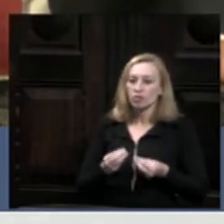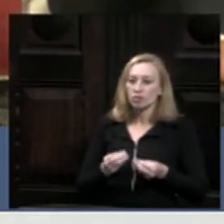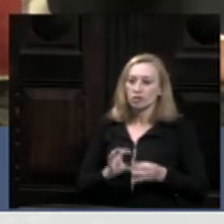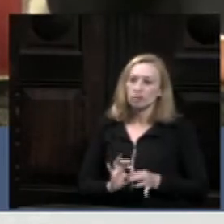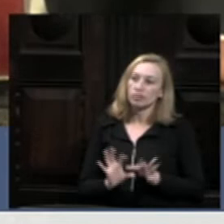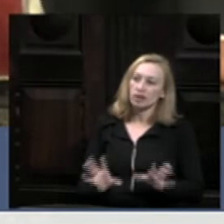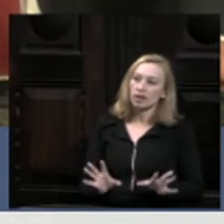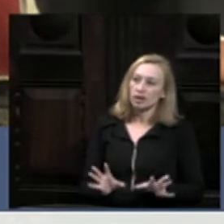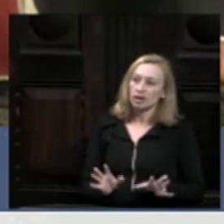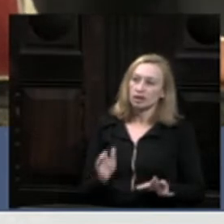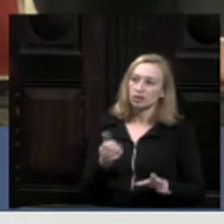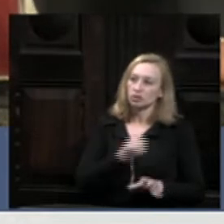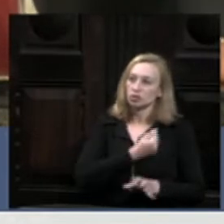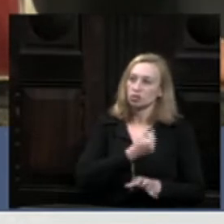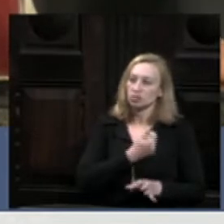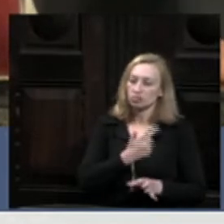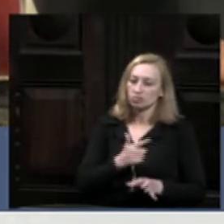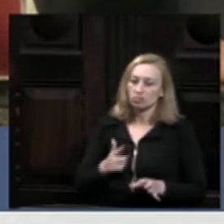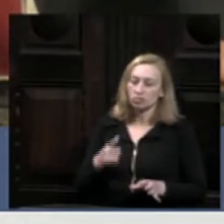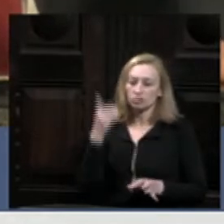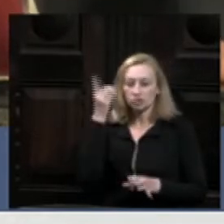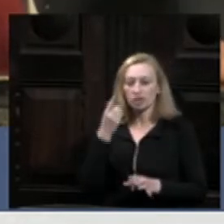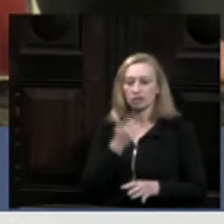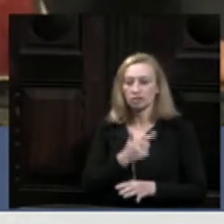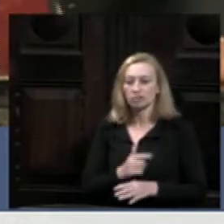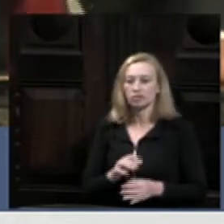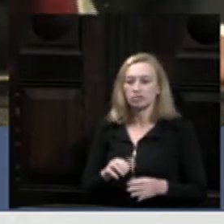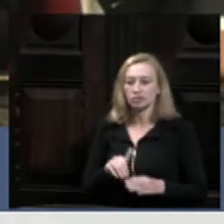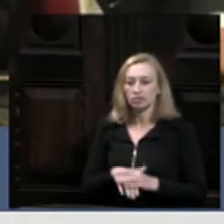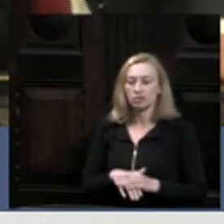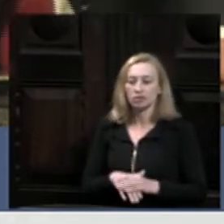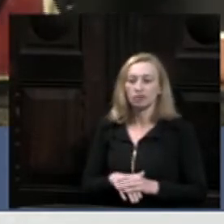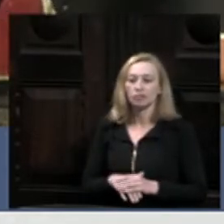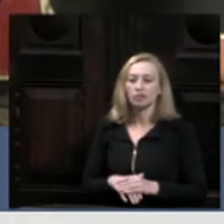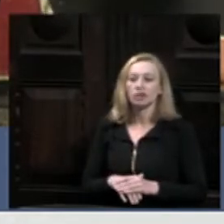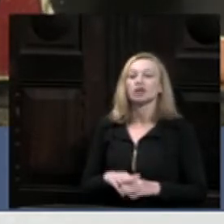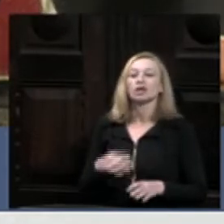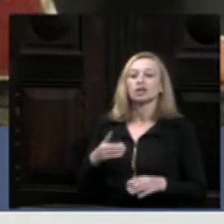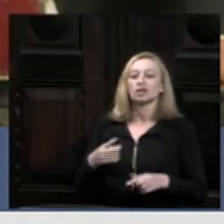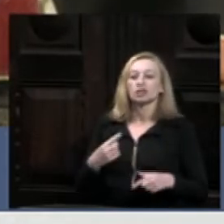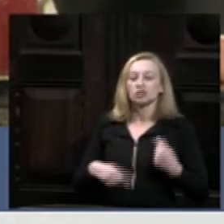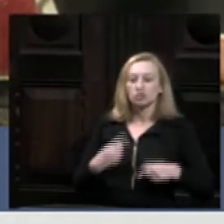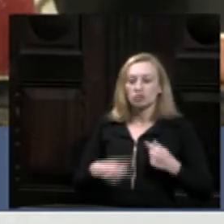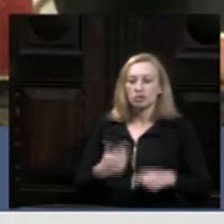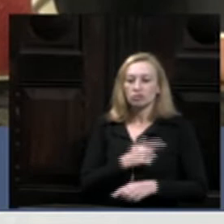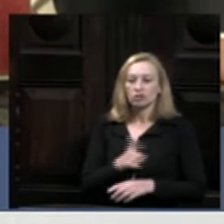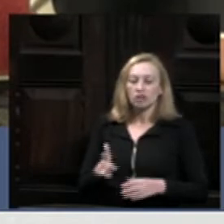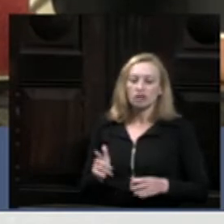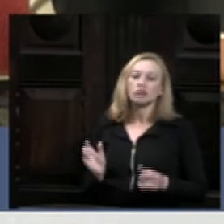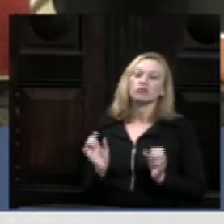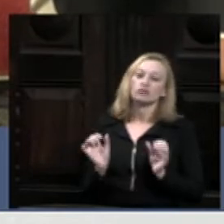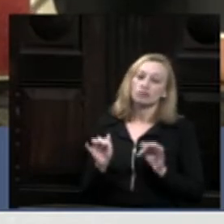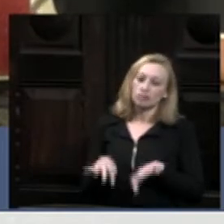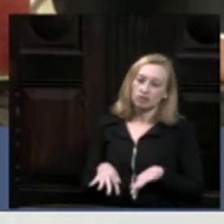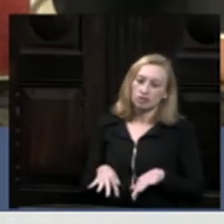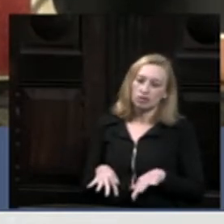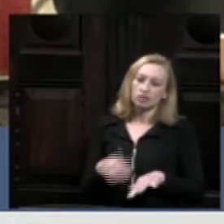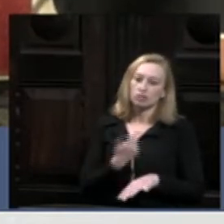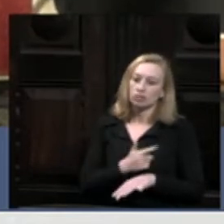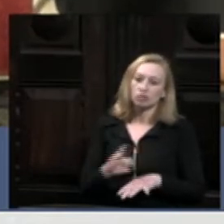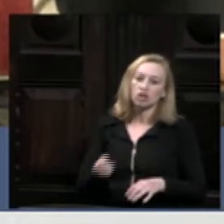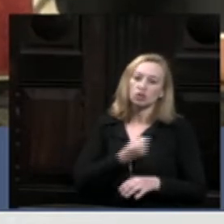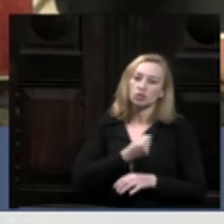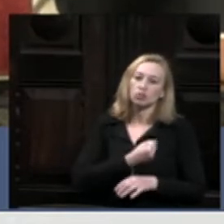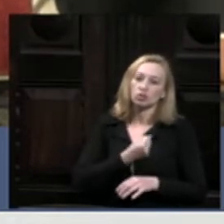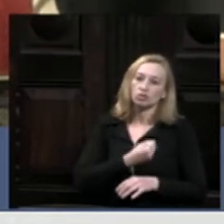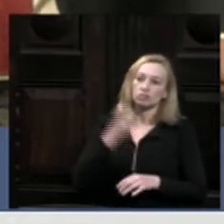resolução 779 de 2018, autoria do Marcelo Queiroz e Carlos Osório. Em discussão, não havendo que queira discutir, encerra a discussão, não há quórum para